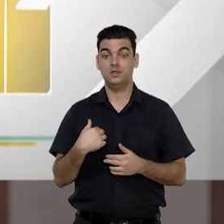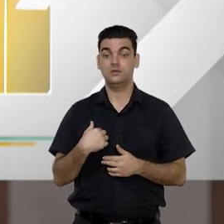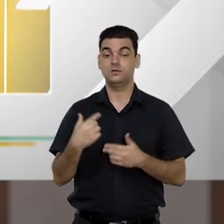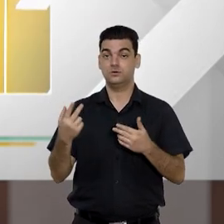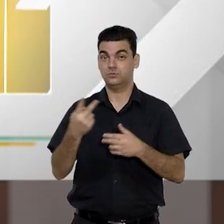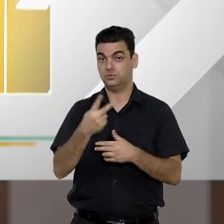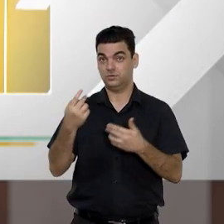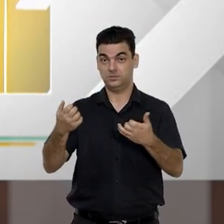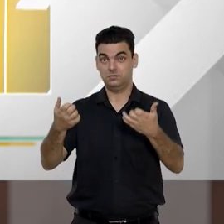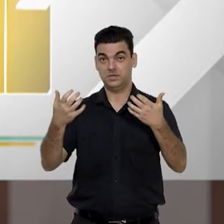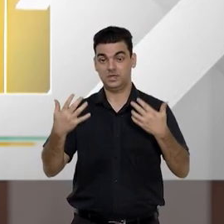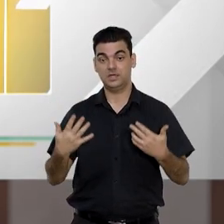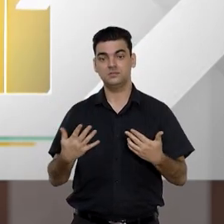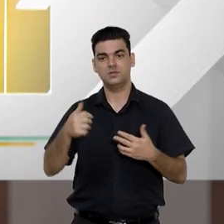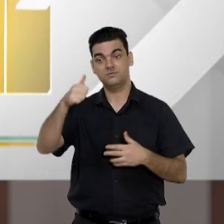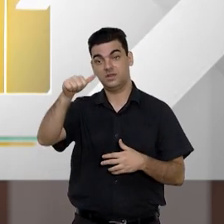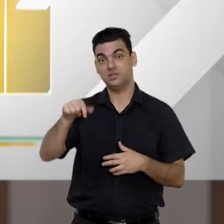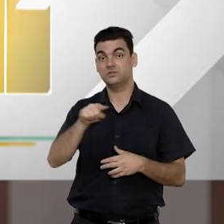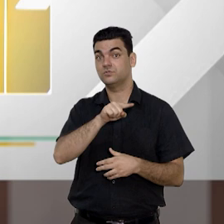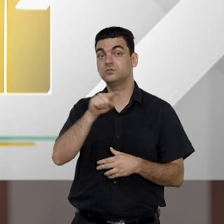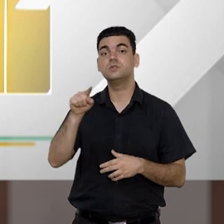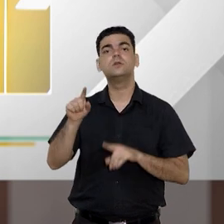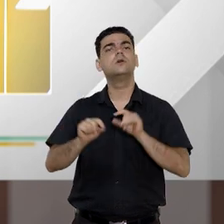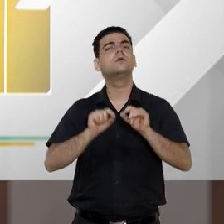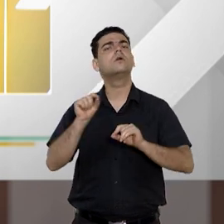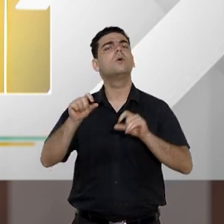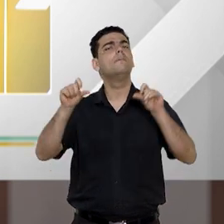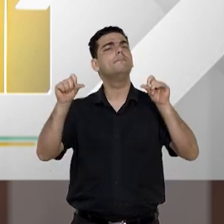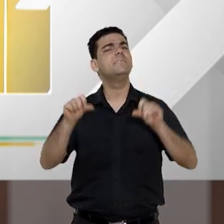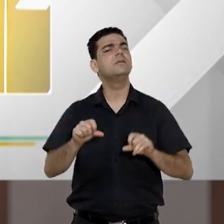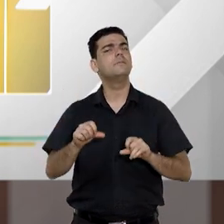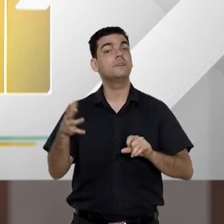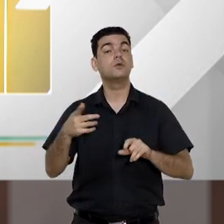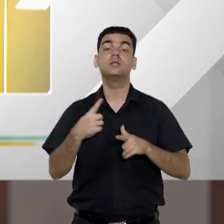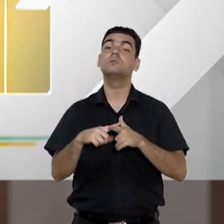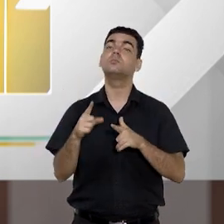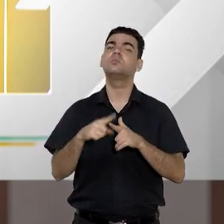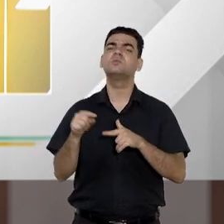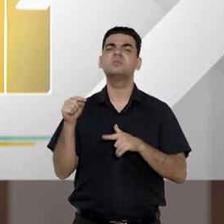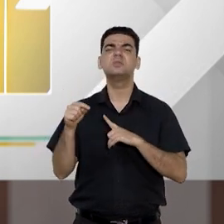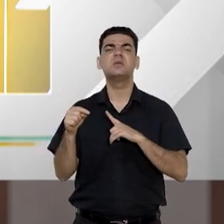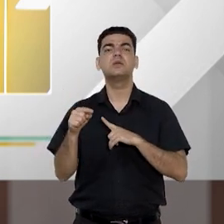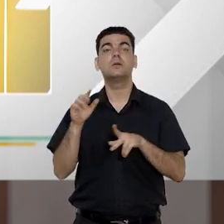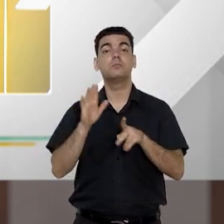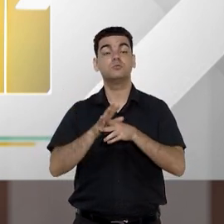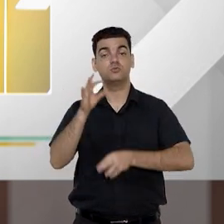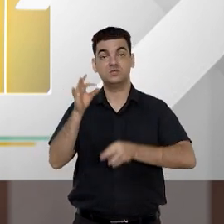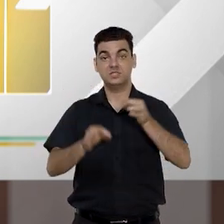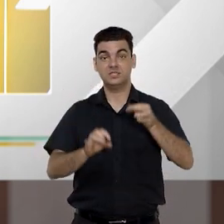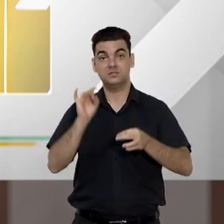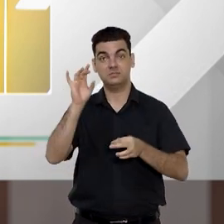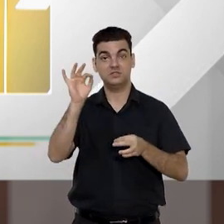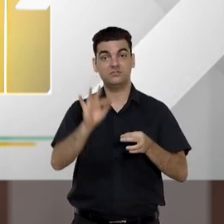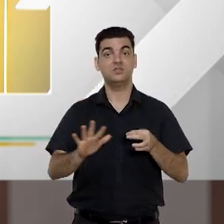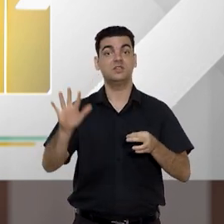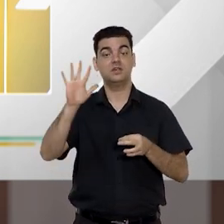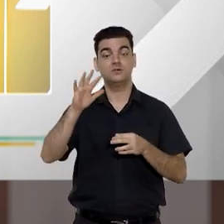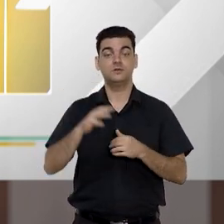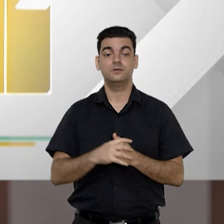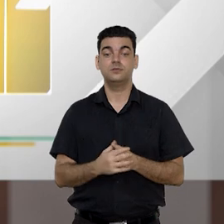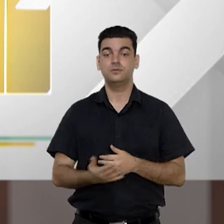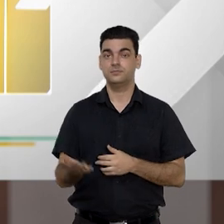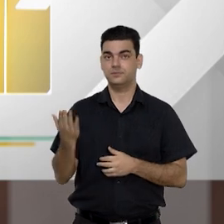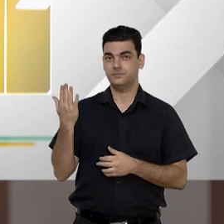Bem, eu gostaria agora que ambos expusessem a própria análise sobre os maiores desafios e problemas enfrentados pelos